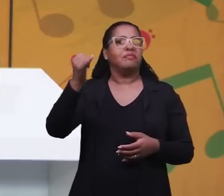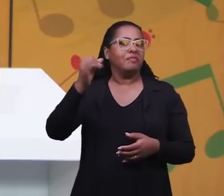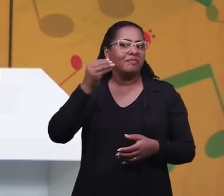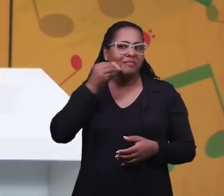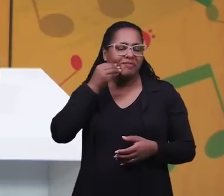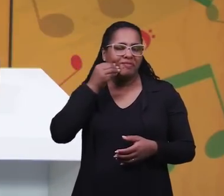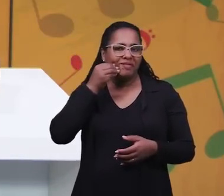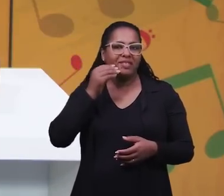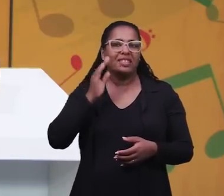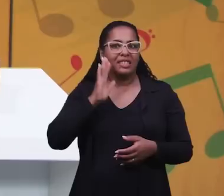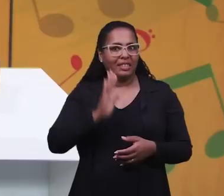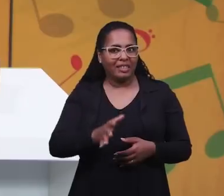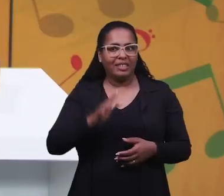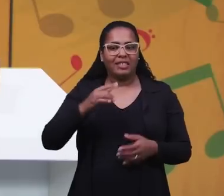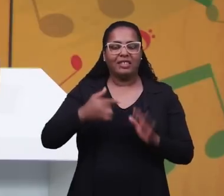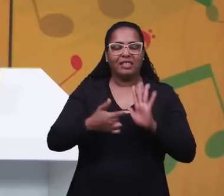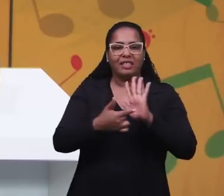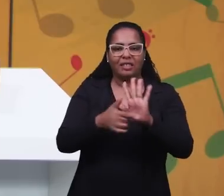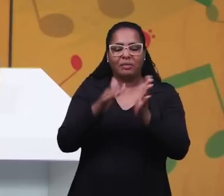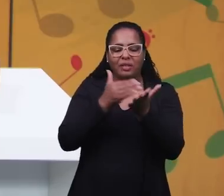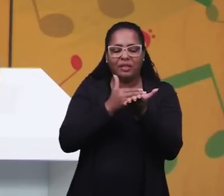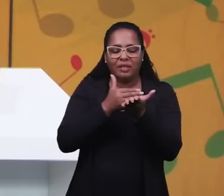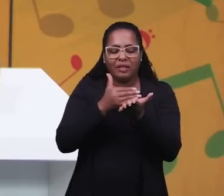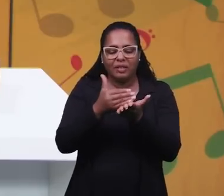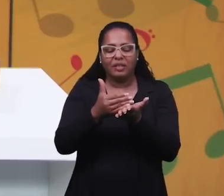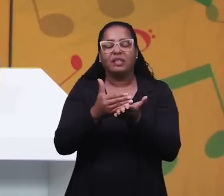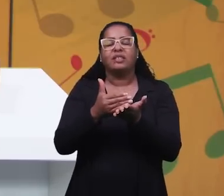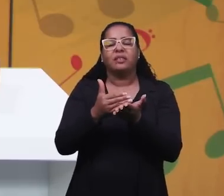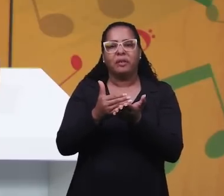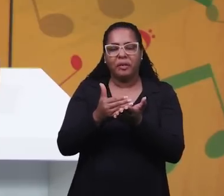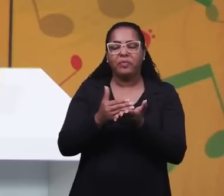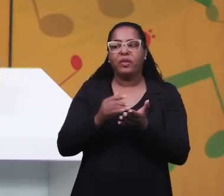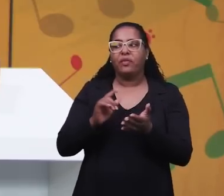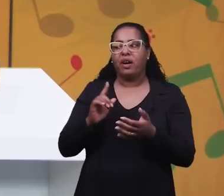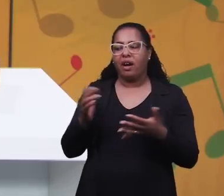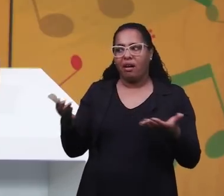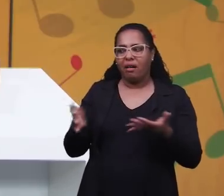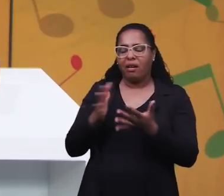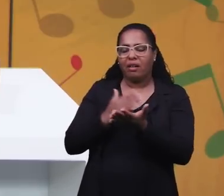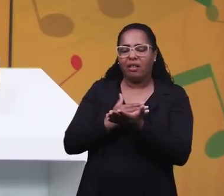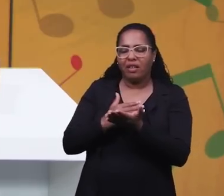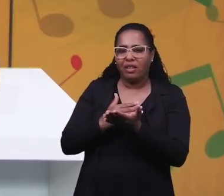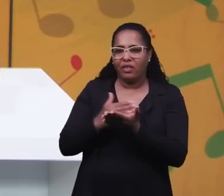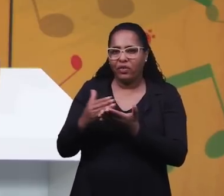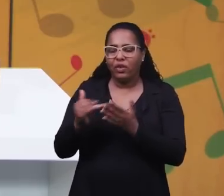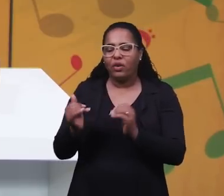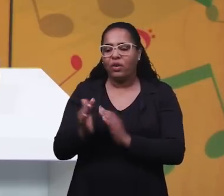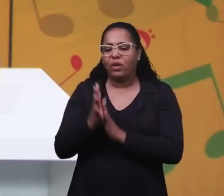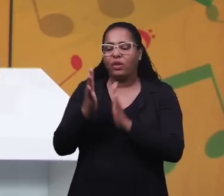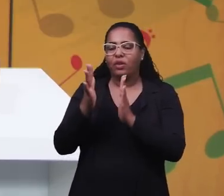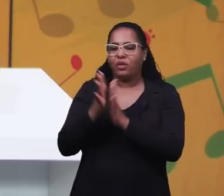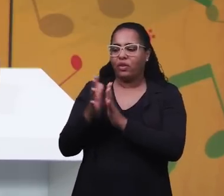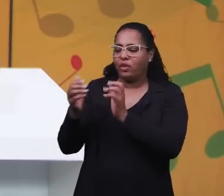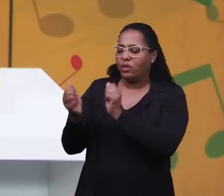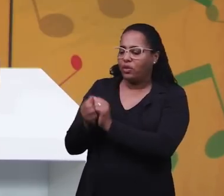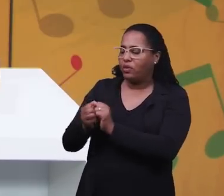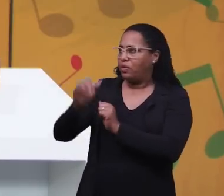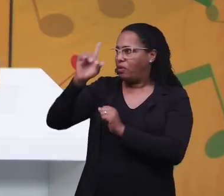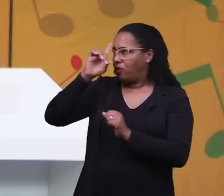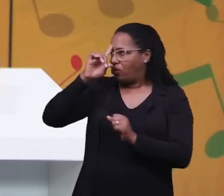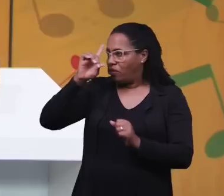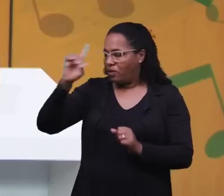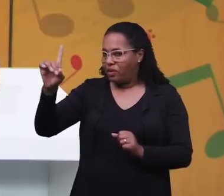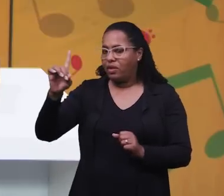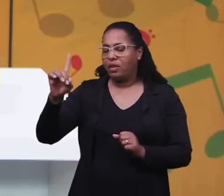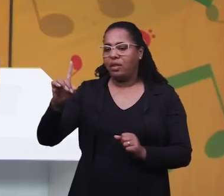a oportunidade, já que estamos falando de introdução, e vamos passar a introdução do louvor ao lado